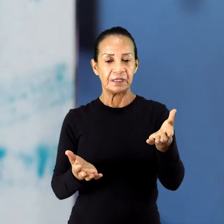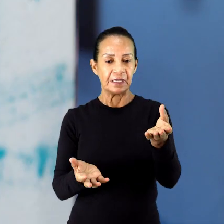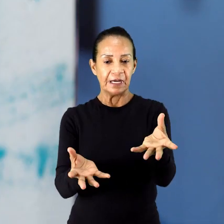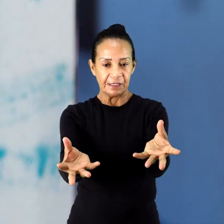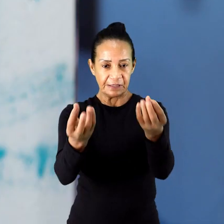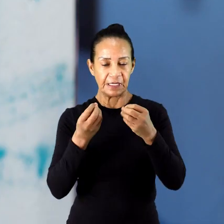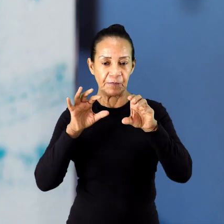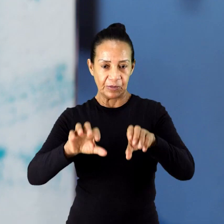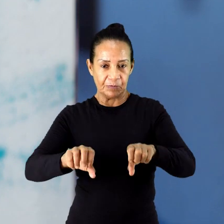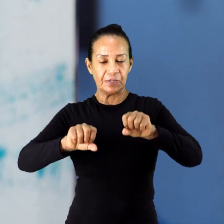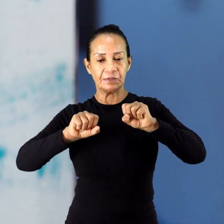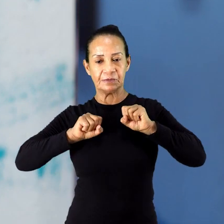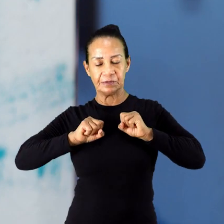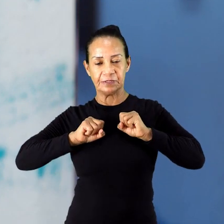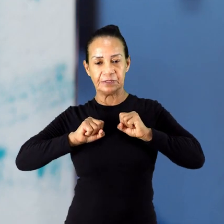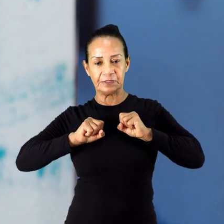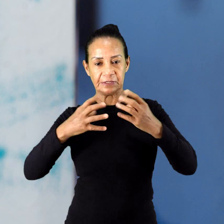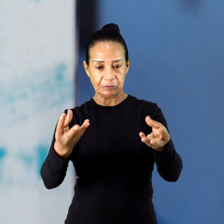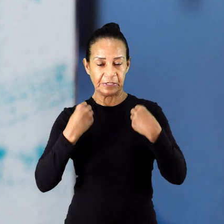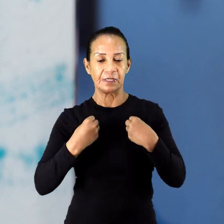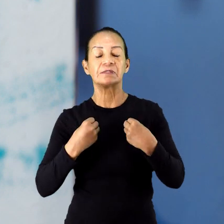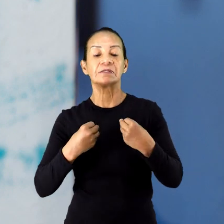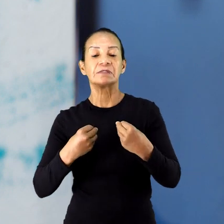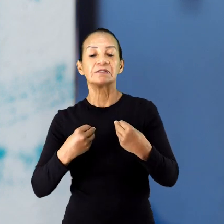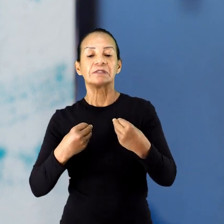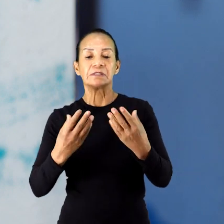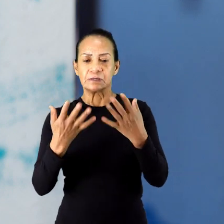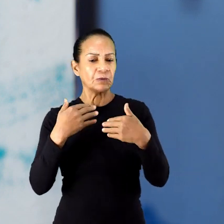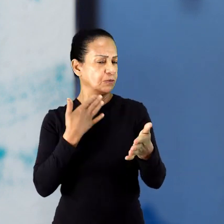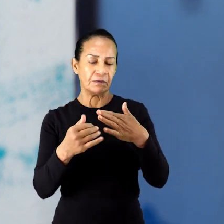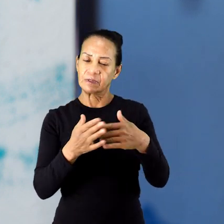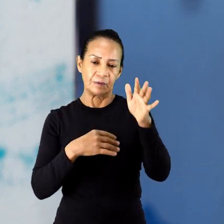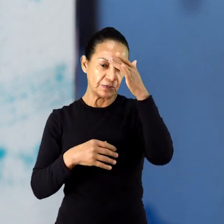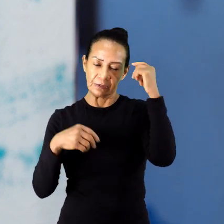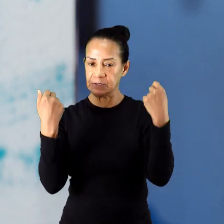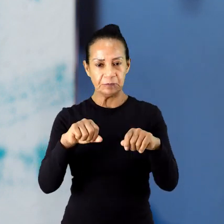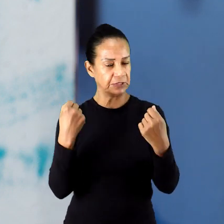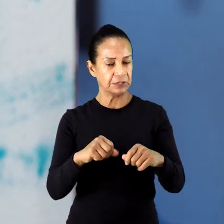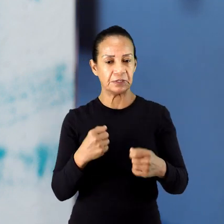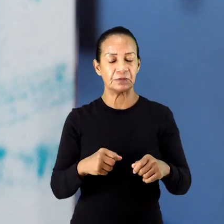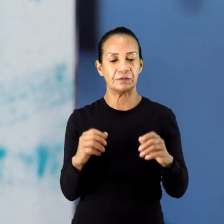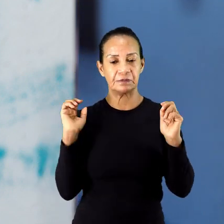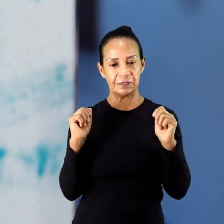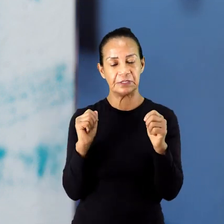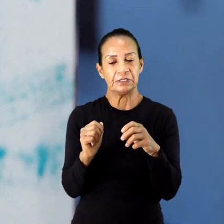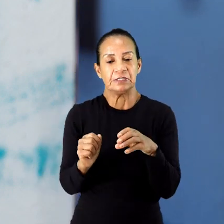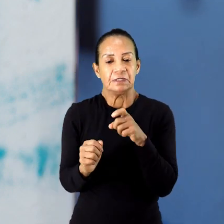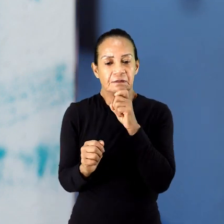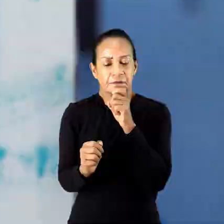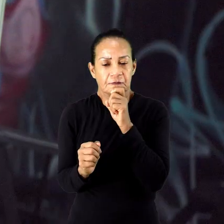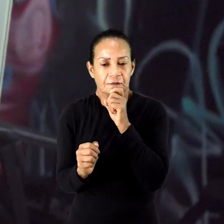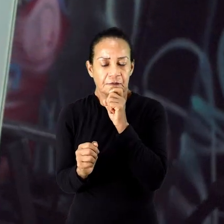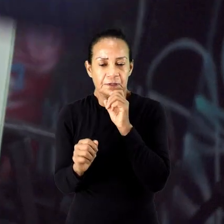cobertores que são doados para moradores em situação de rua ou qualquer ser humano que esteja precisando de